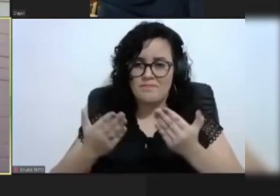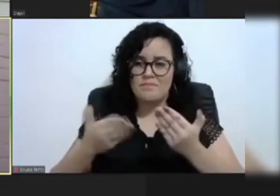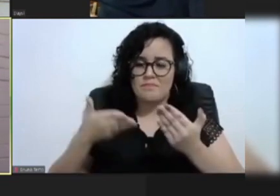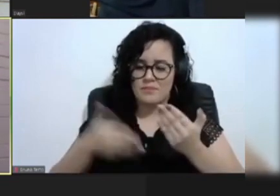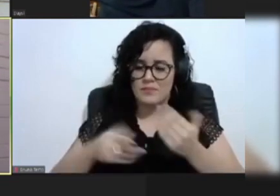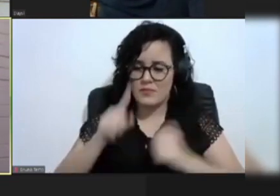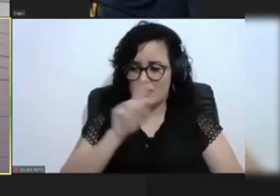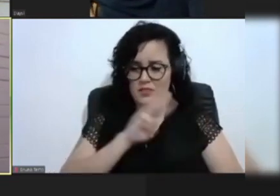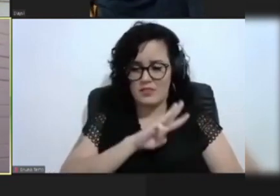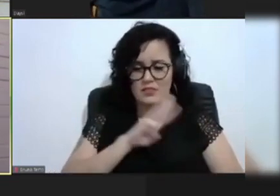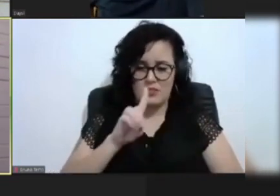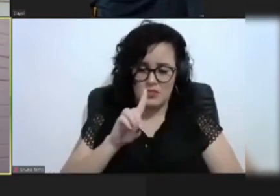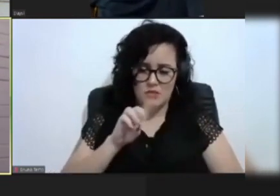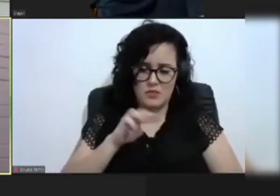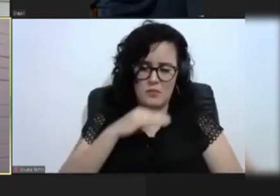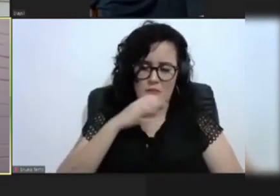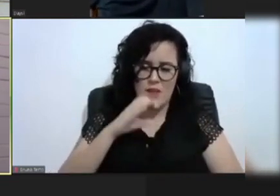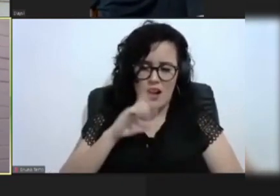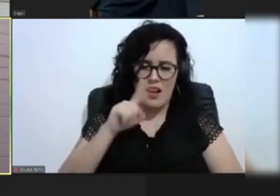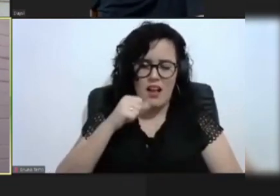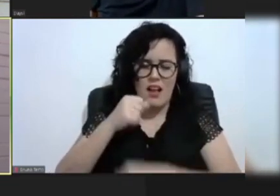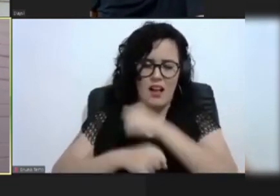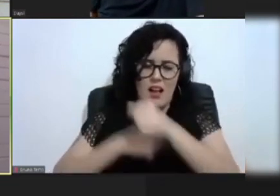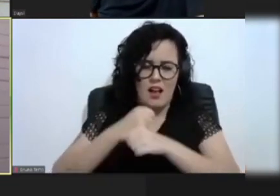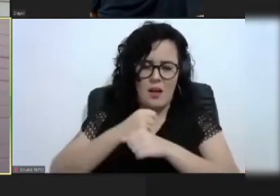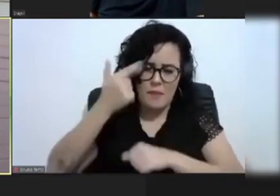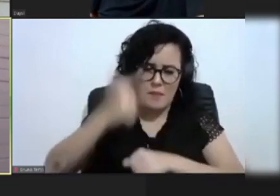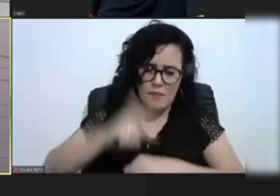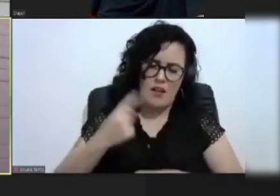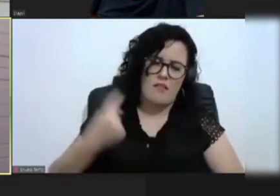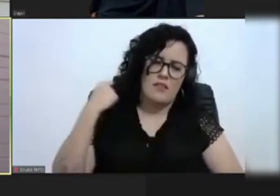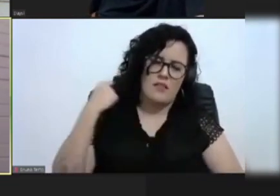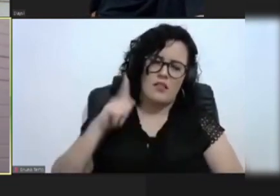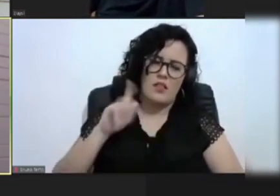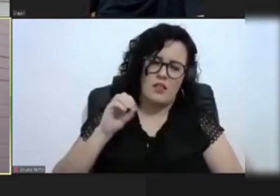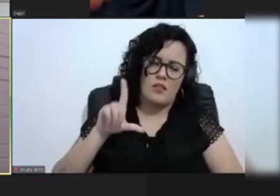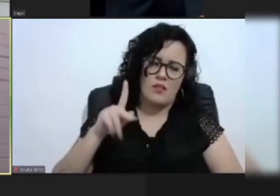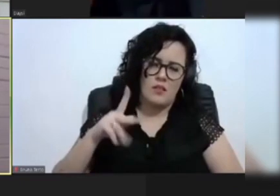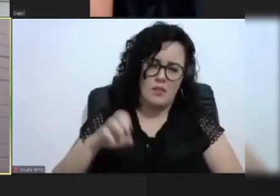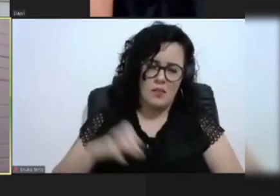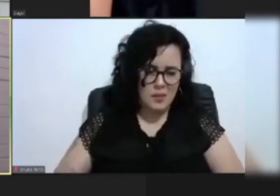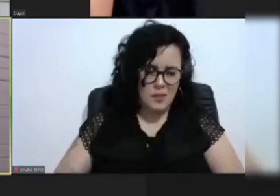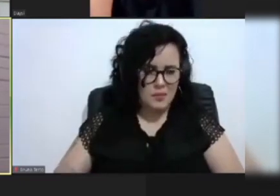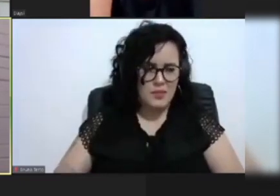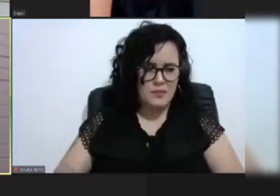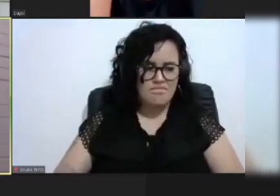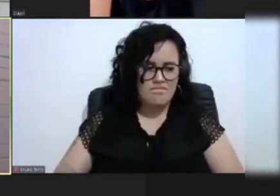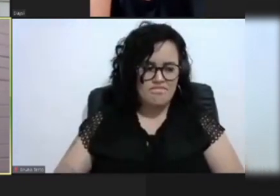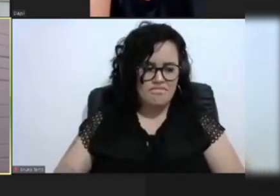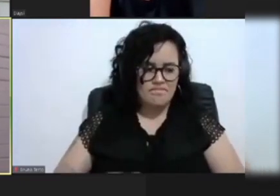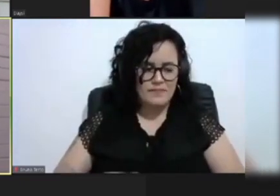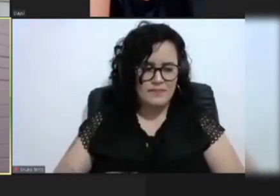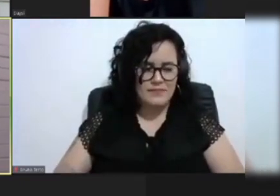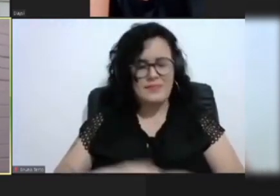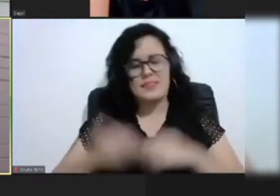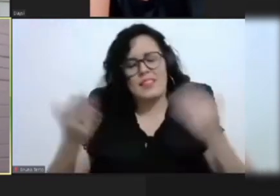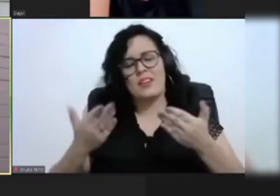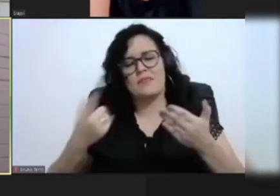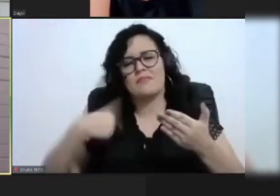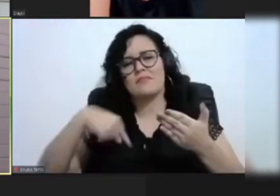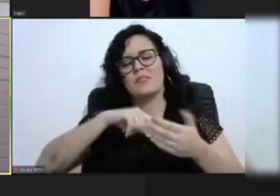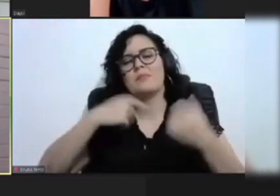31 de março, que foi o ano do golpe, que terminou com a democracia que o Brasil vivia. O que a gente tem que fazer agora